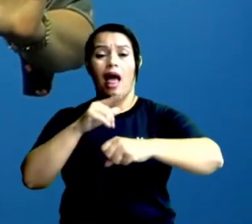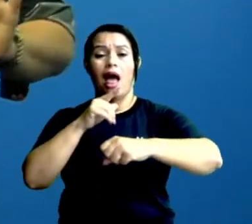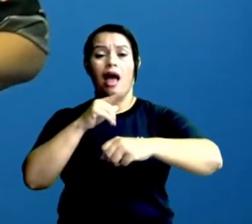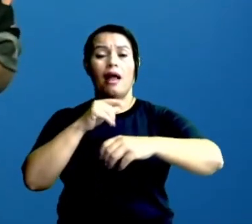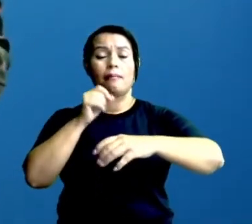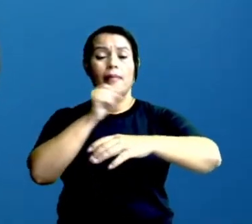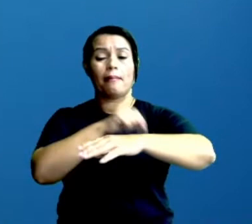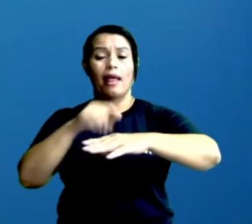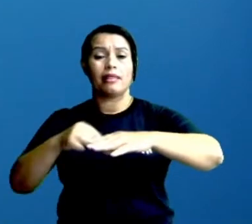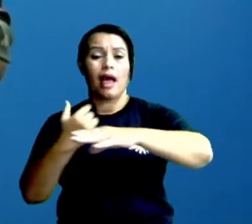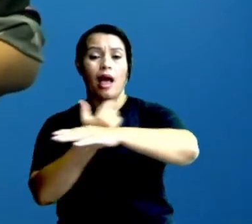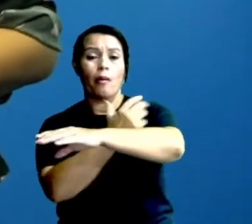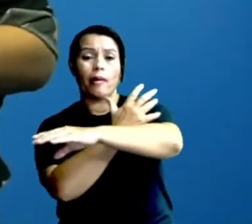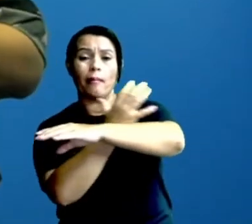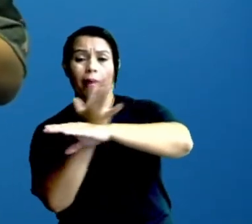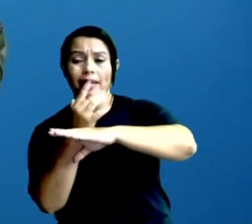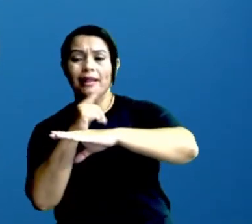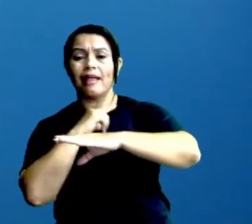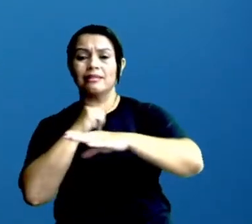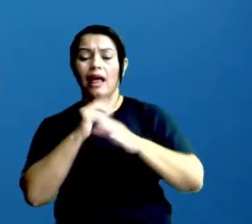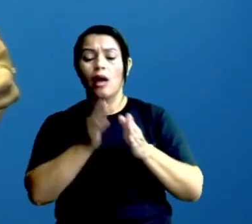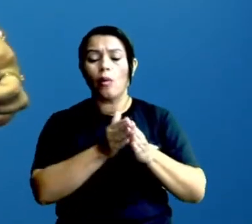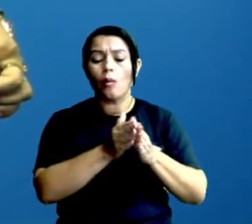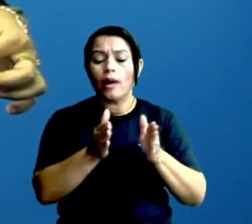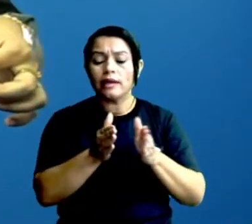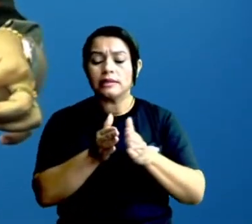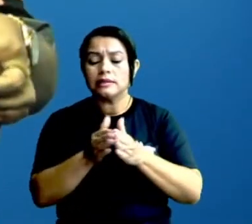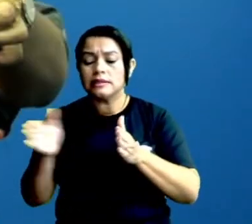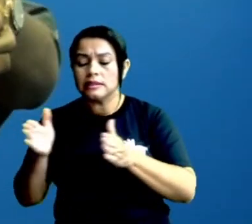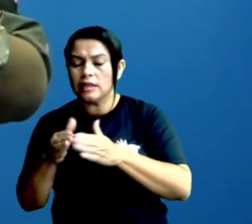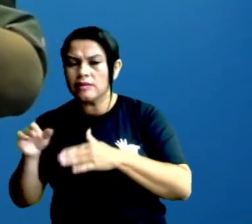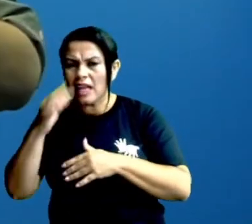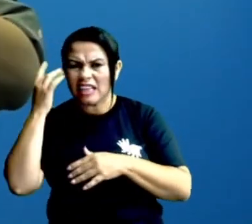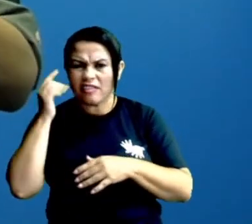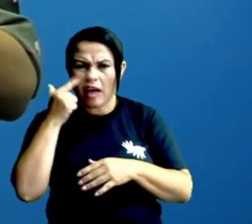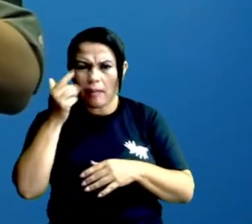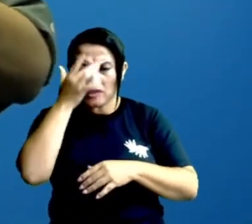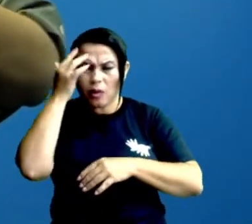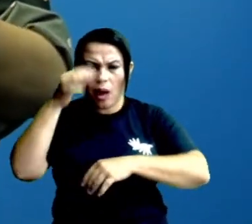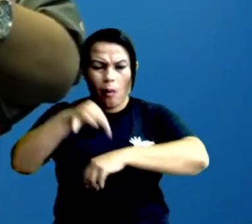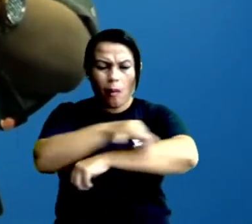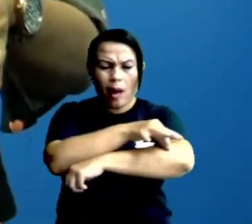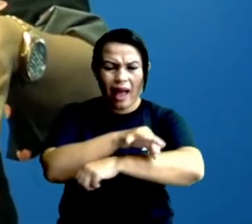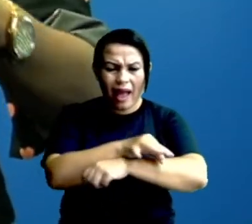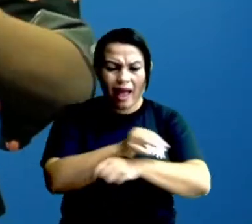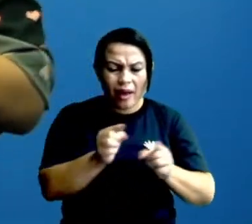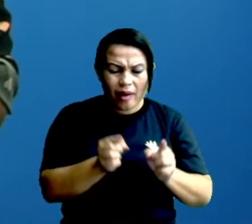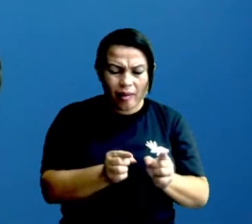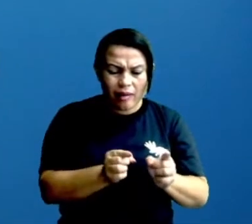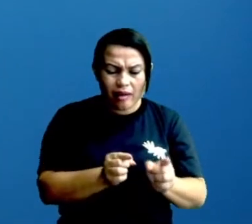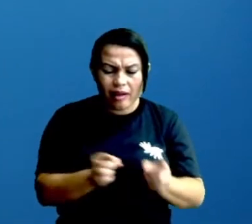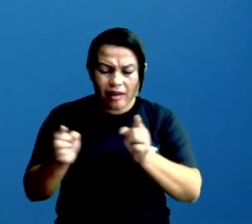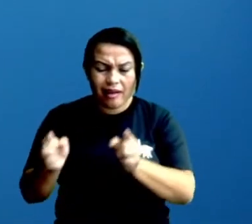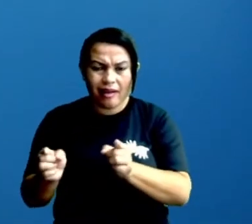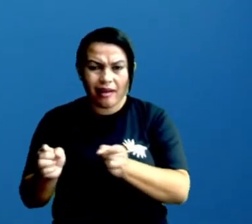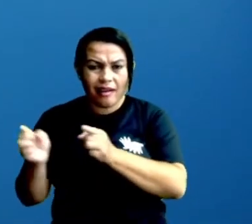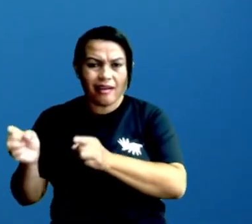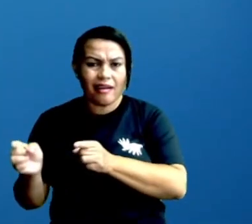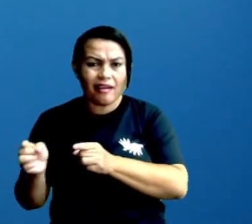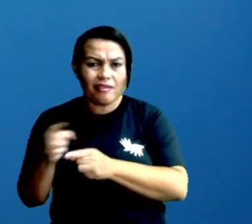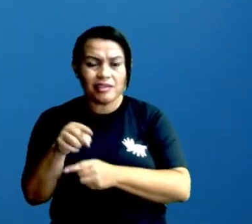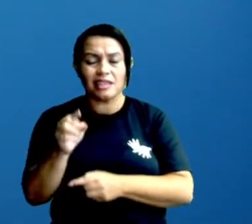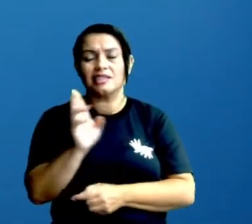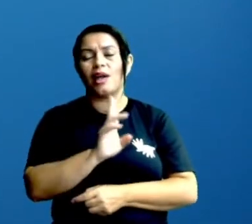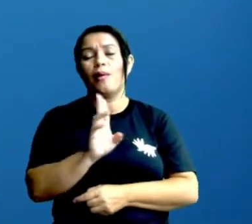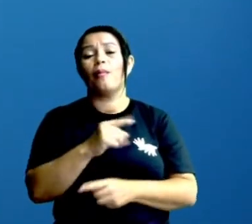né? Zero assim. Vocês verem ele com a régua lá, medindo tudo certinho a distância de uma plantinha para outra? Não. Sabe